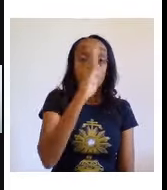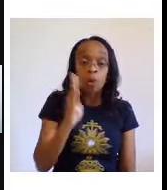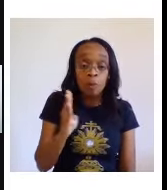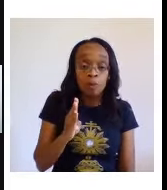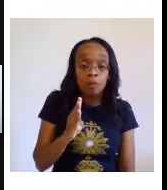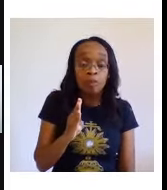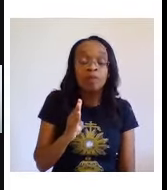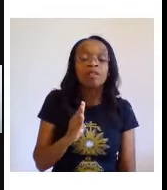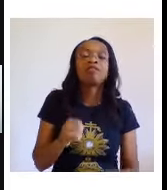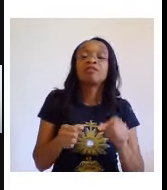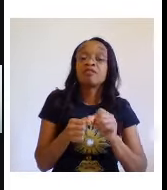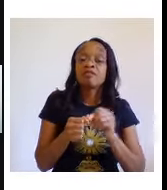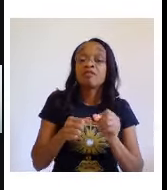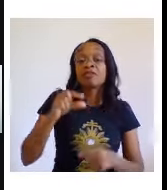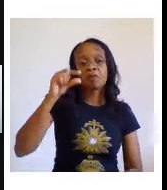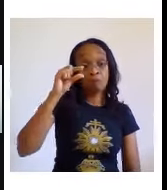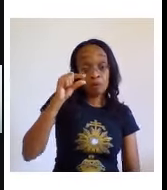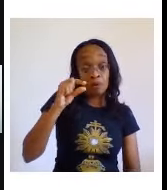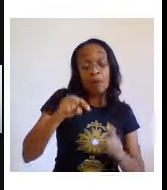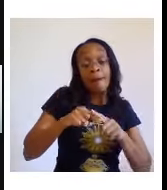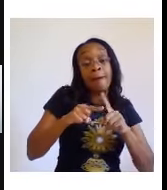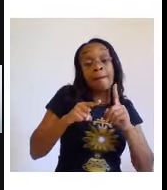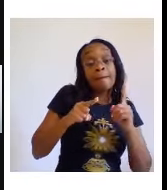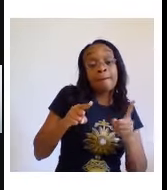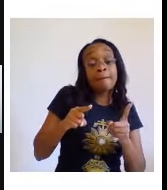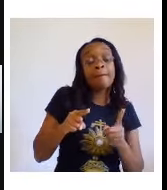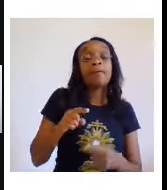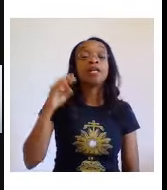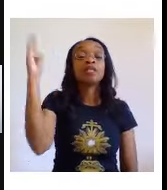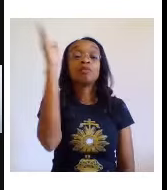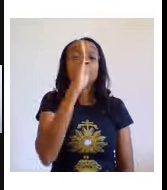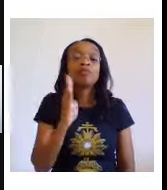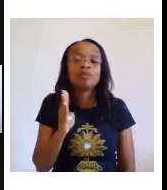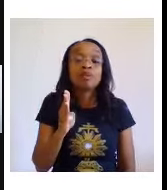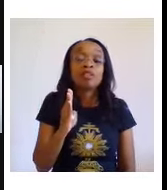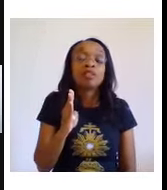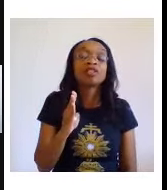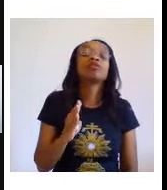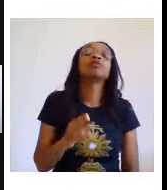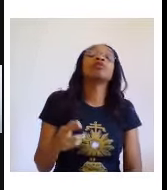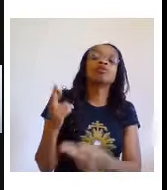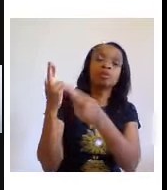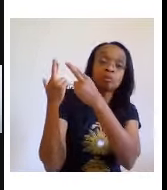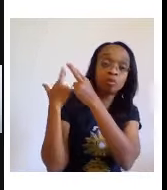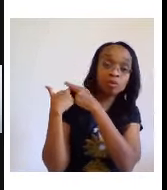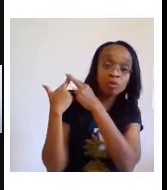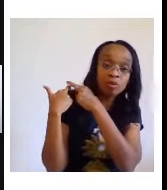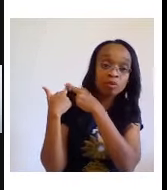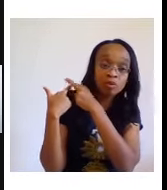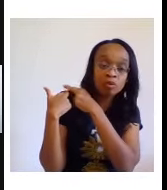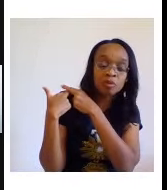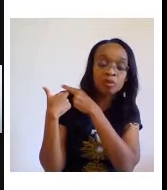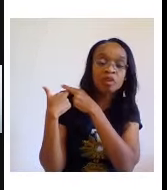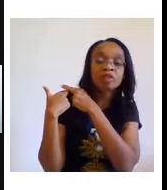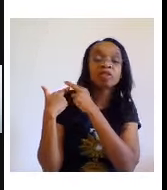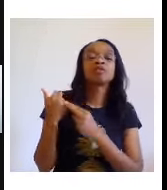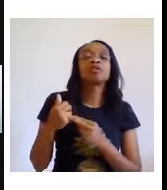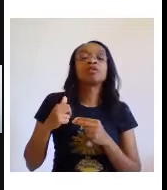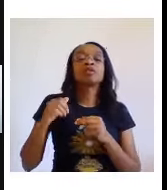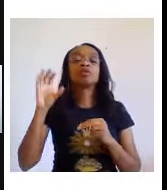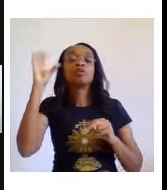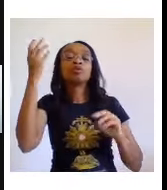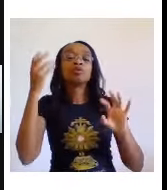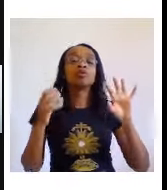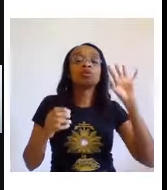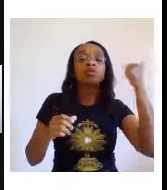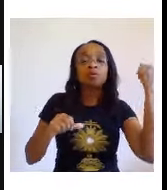desse número de ser pequeno, ele tem um papel bastante significativo dentro do sistema climático,